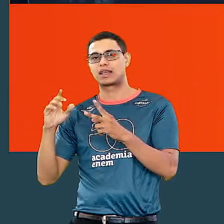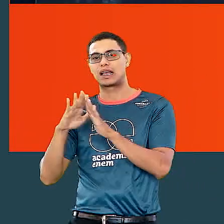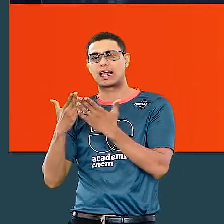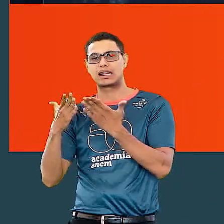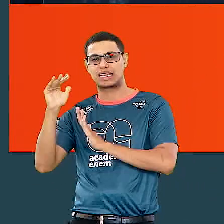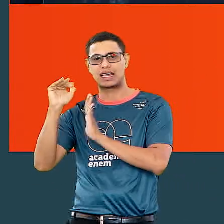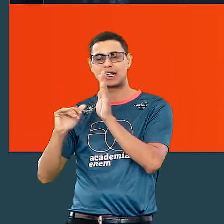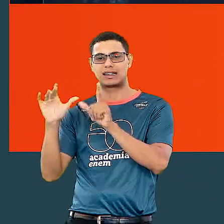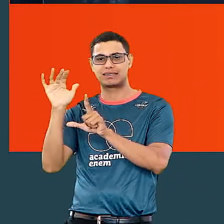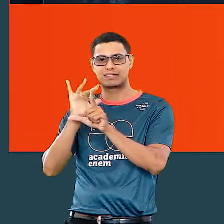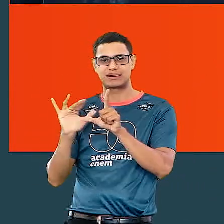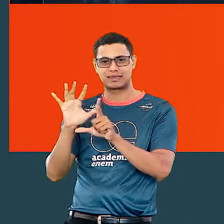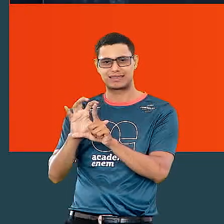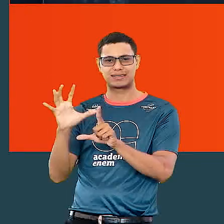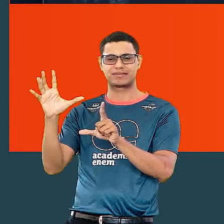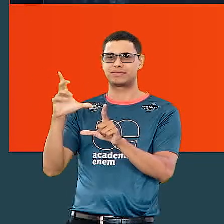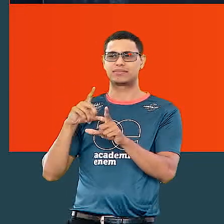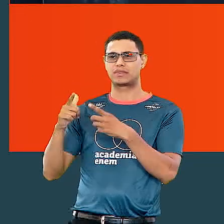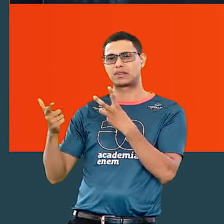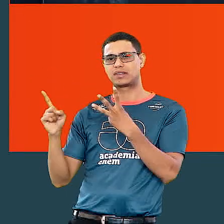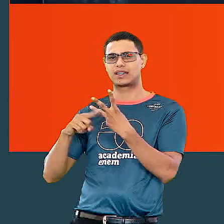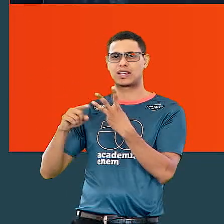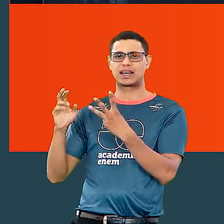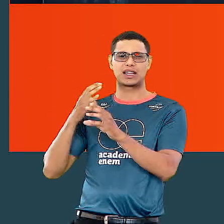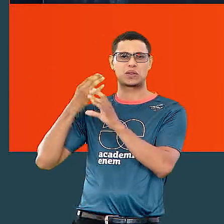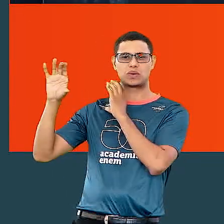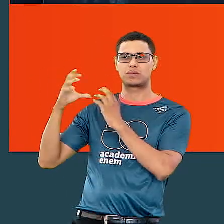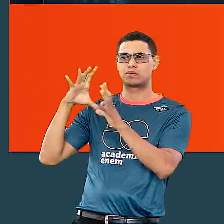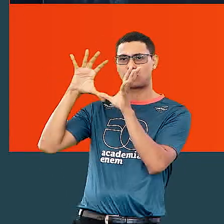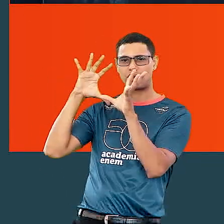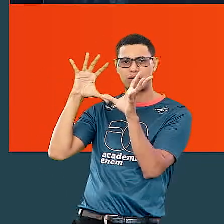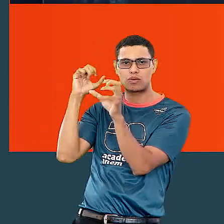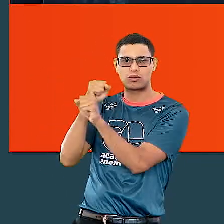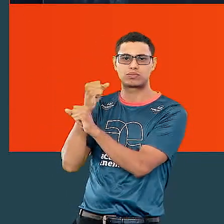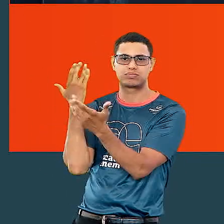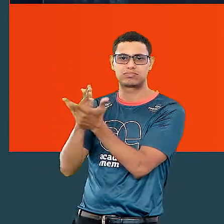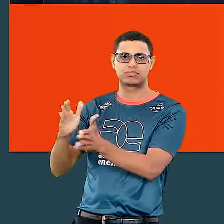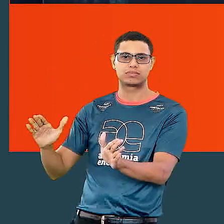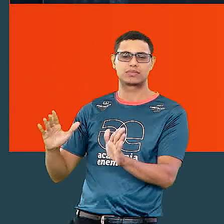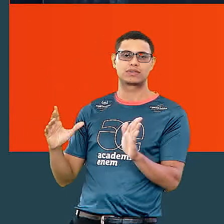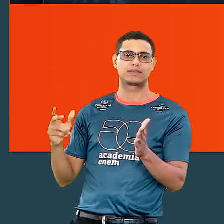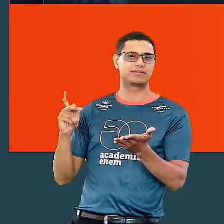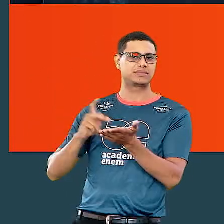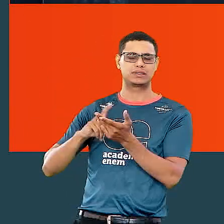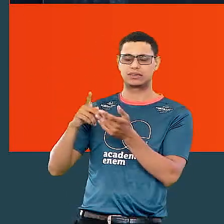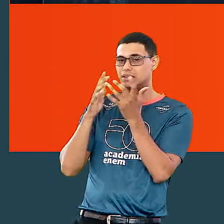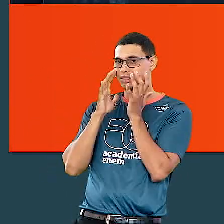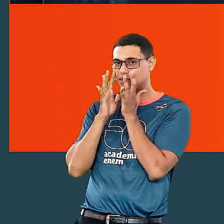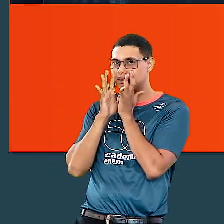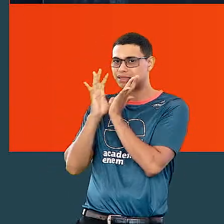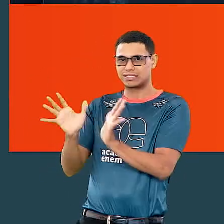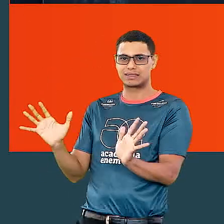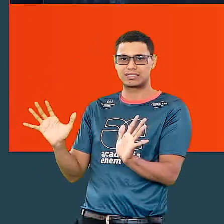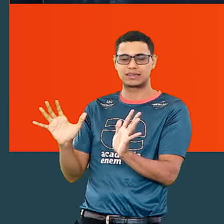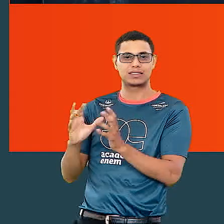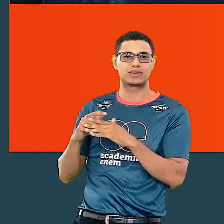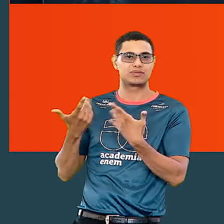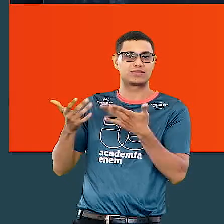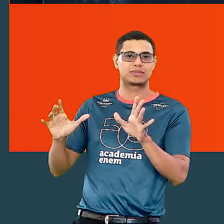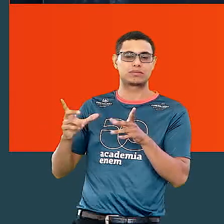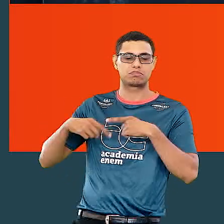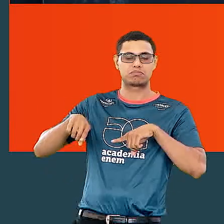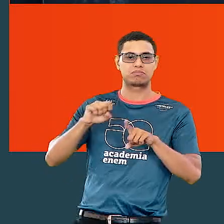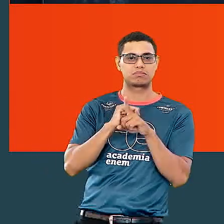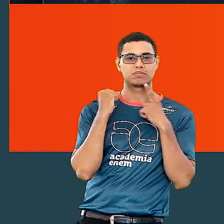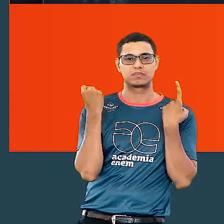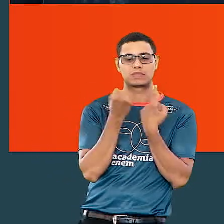Swift. Isso é para tocar as trombetas do apocalipse. Não é possível que a gente, enquanto sociedade, a gente